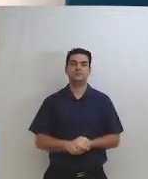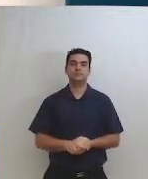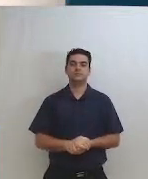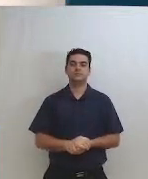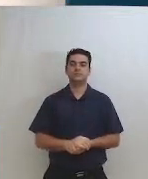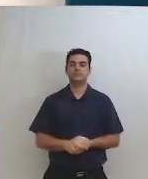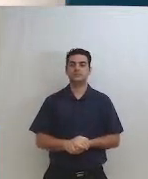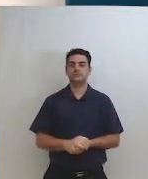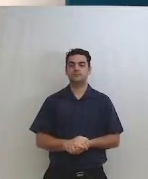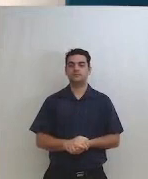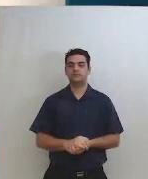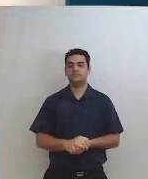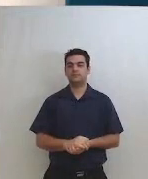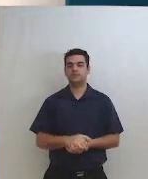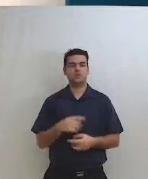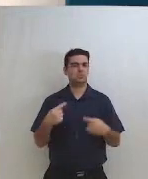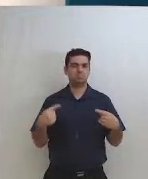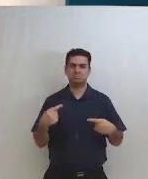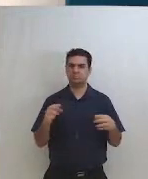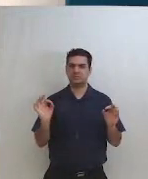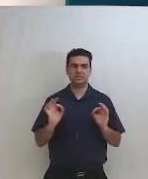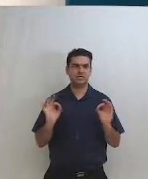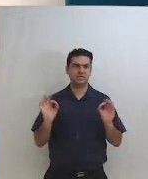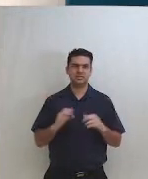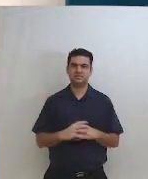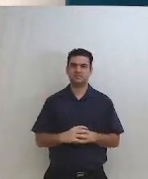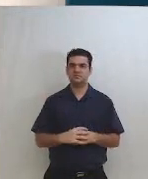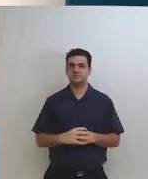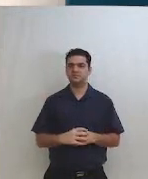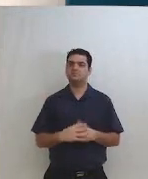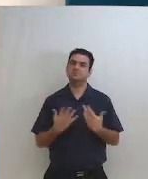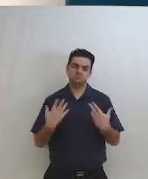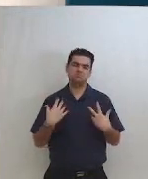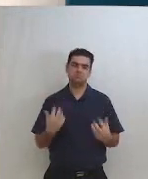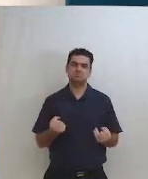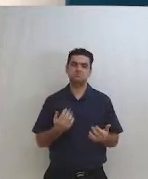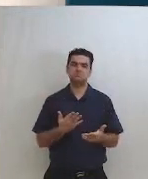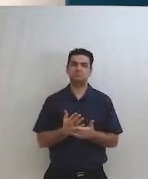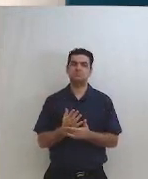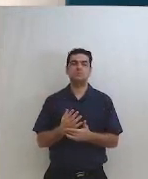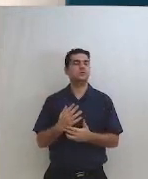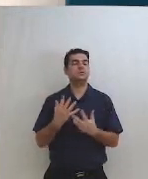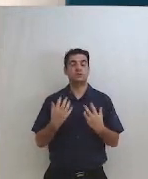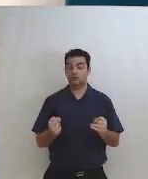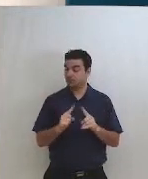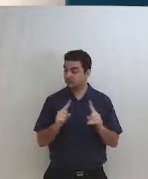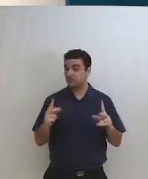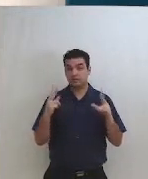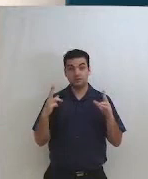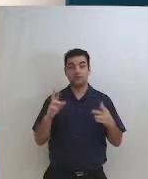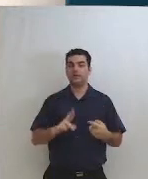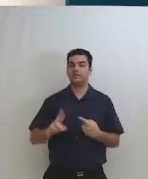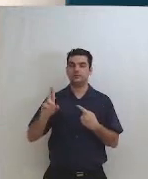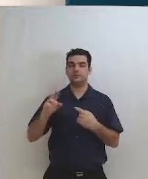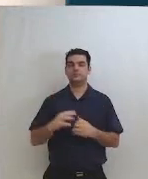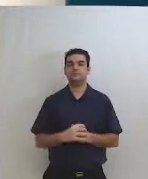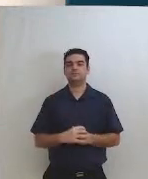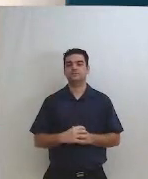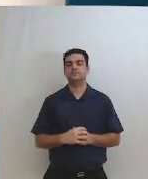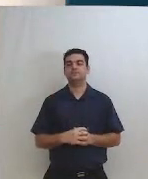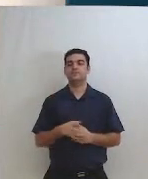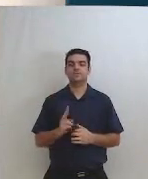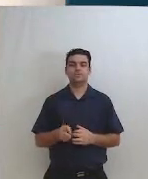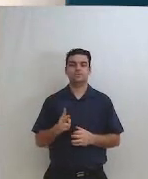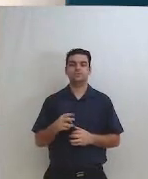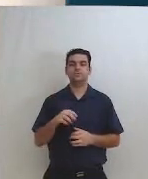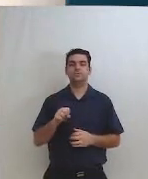Também não há comentário em sentido contrário, ficando proclamado o resultado por unanimidade nos termos do voto do relator. Prosseguindo com o ministro Sebastião